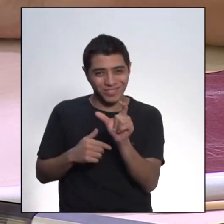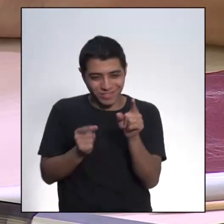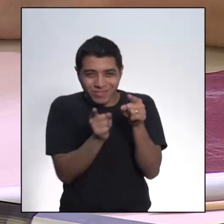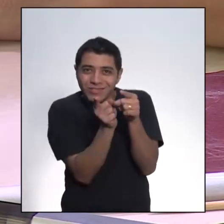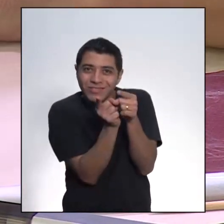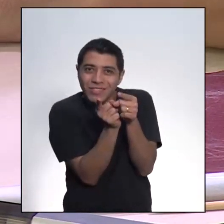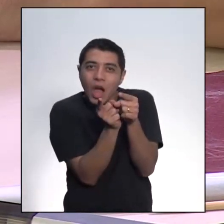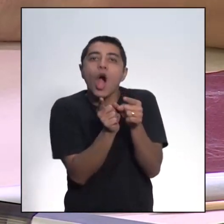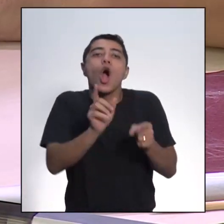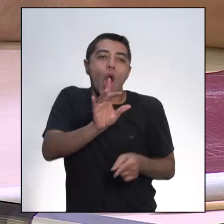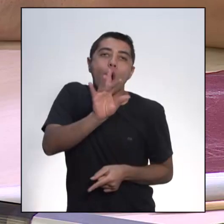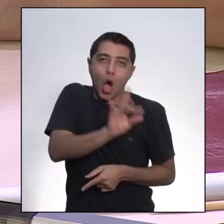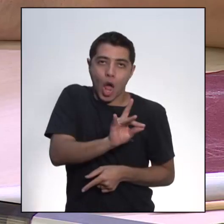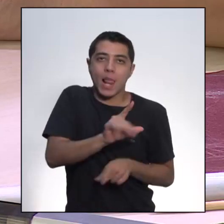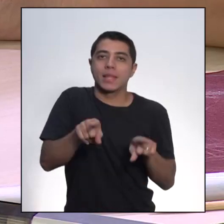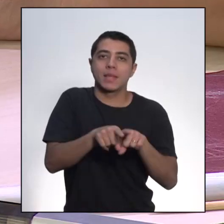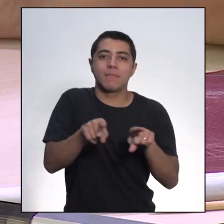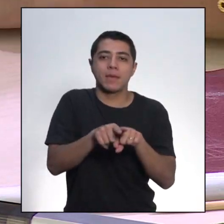também.